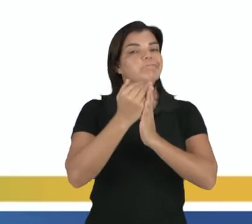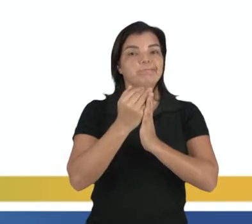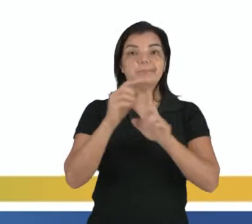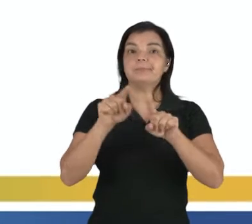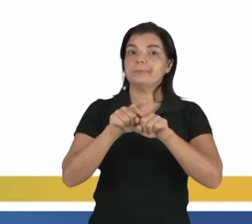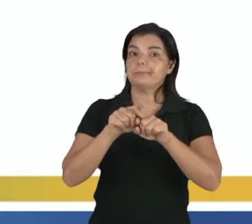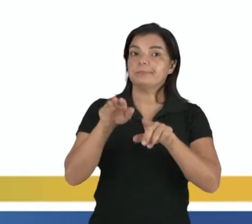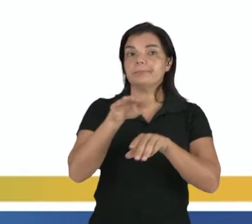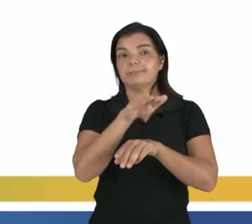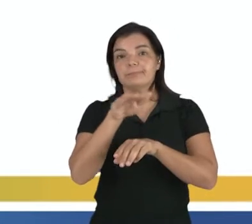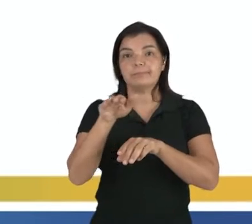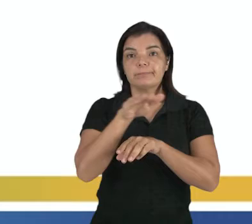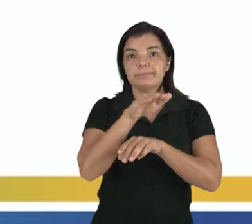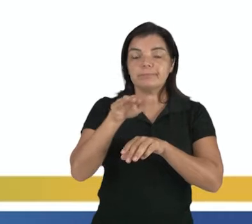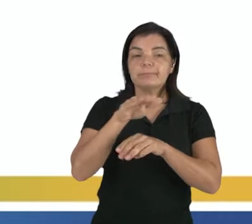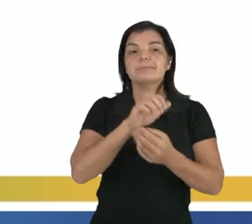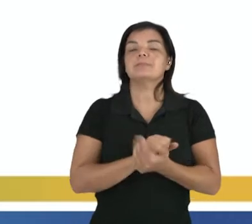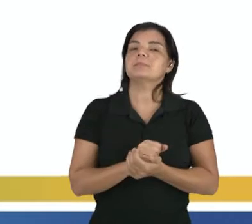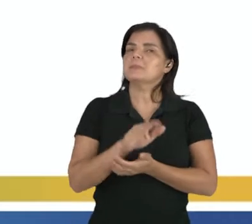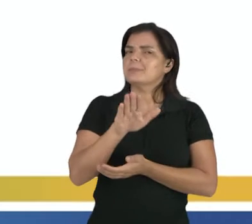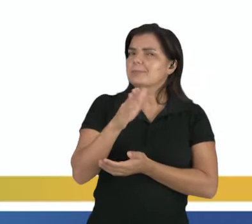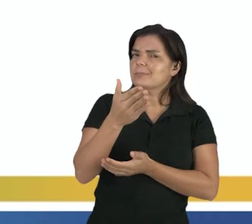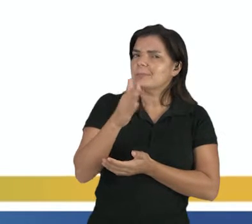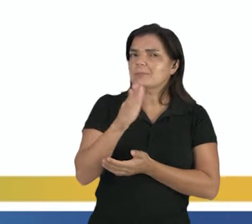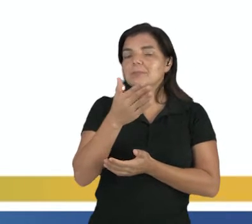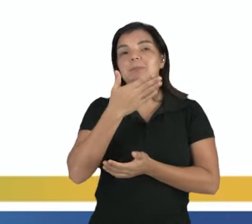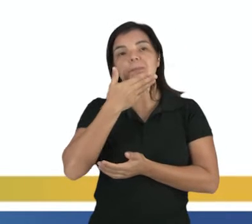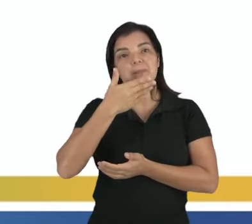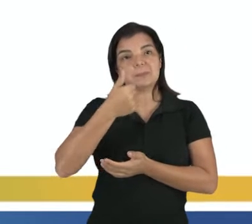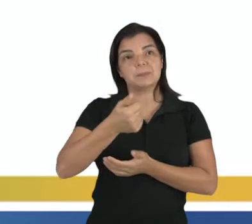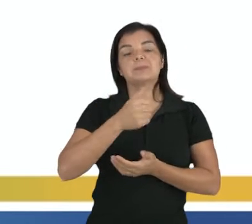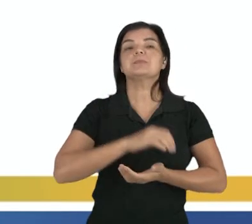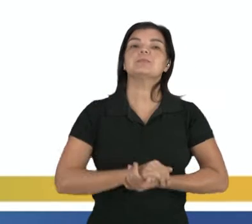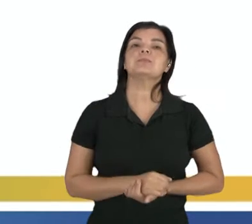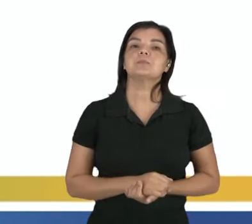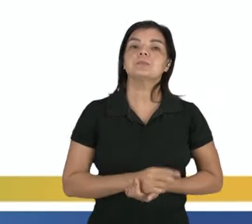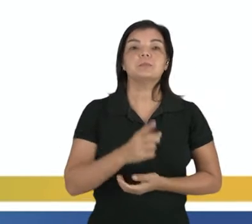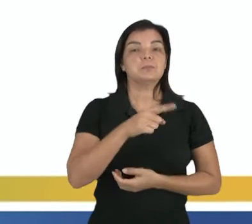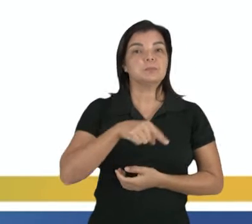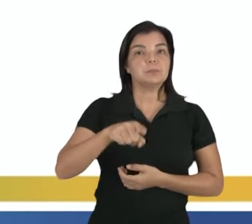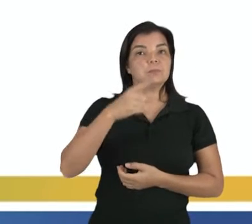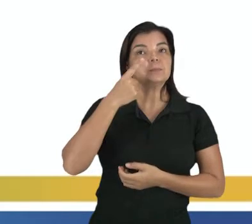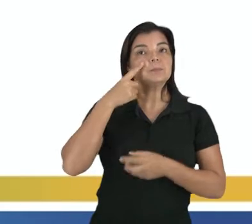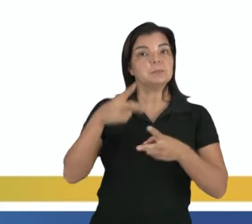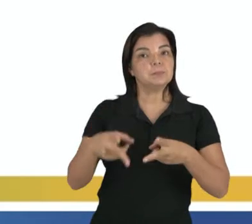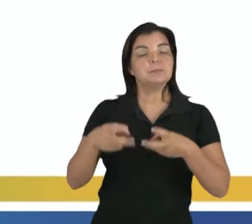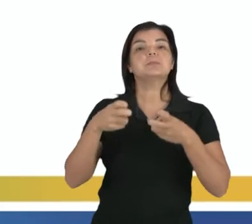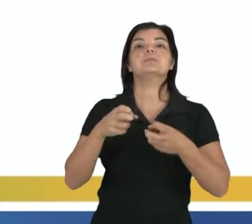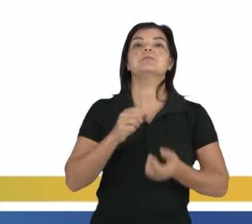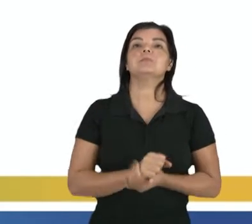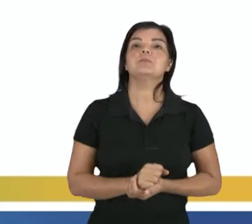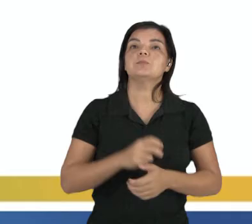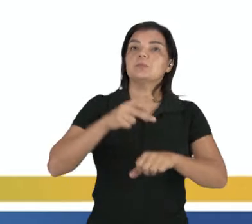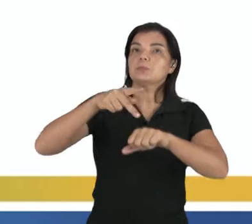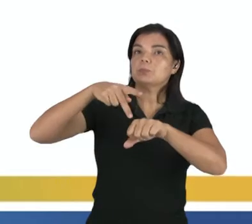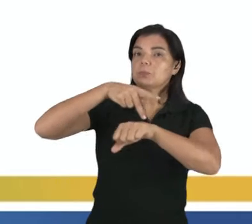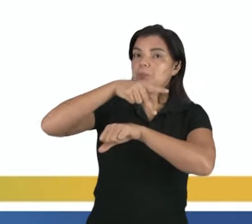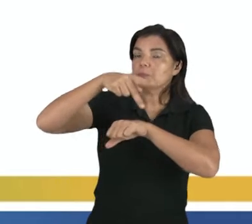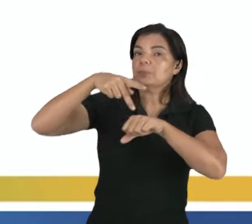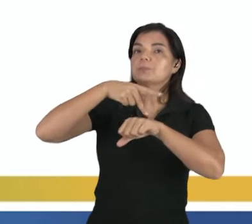Nós estamos ali ainda muito por melhorar. Como vocês podem perceber, os